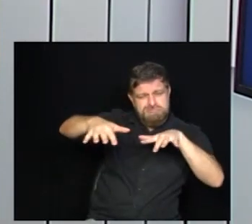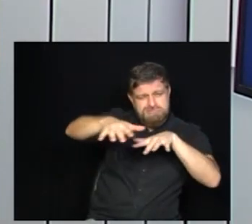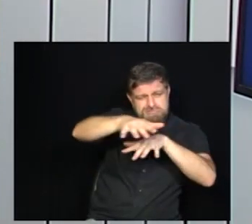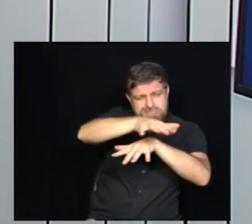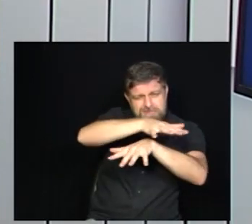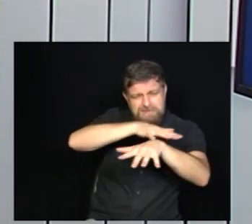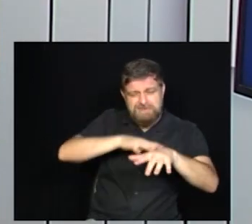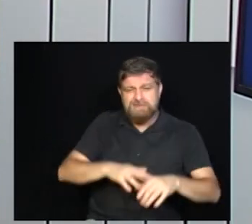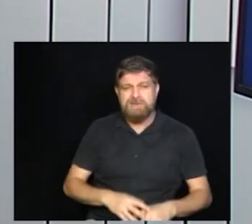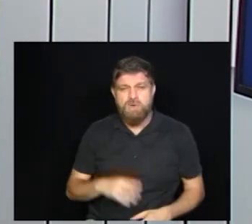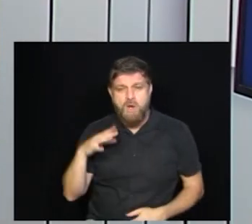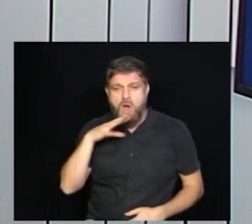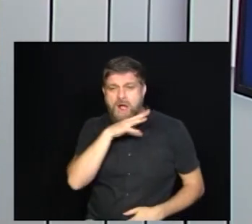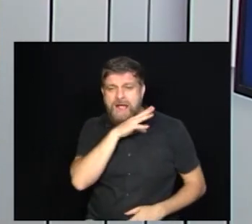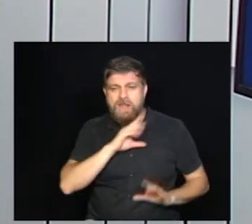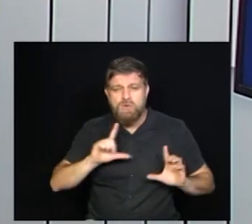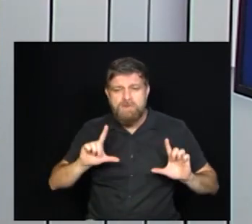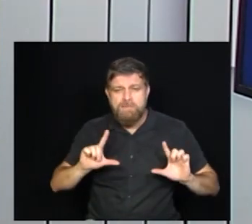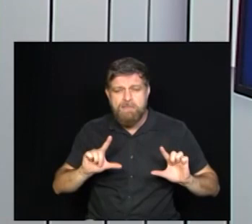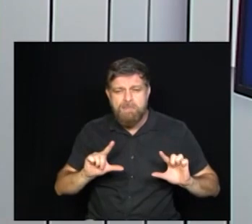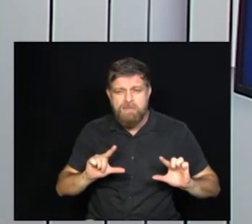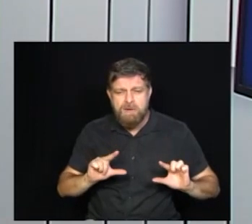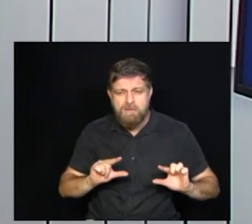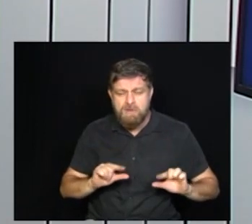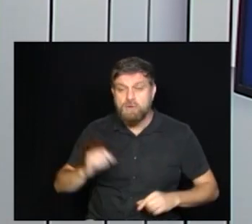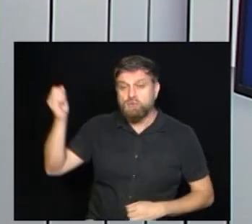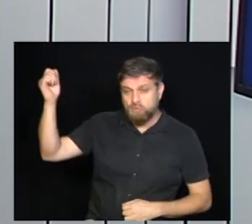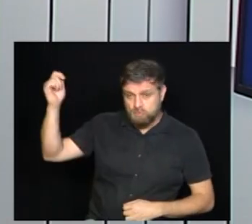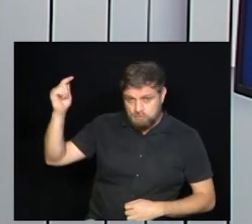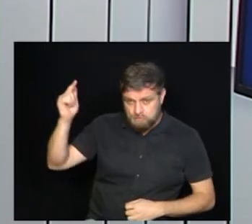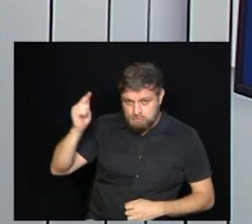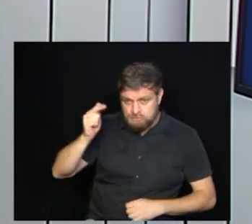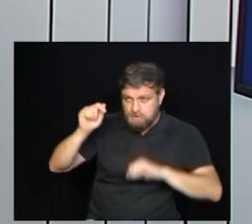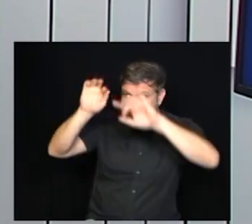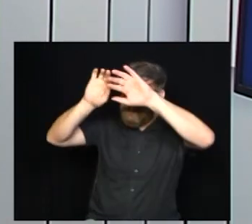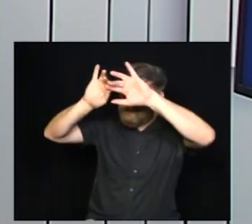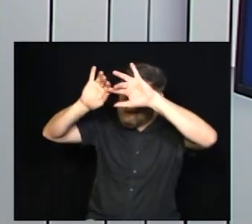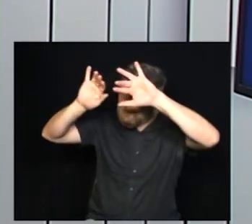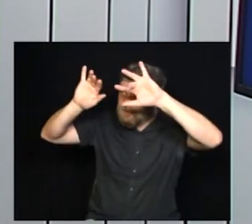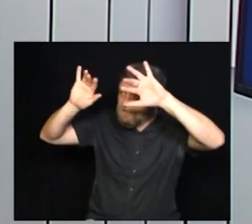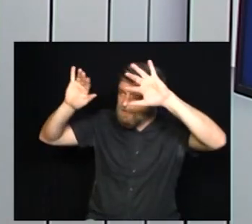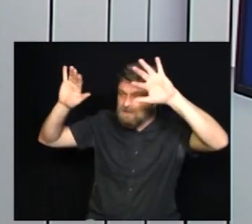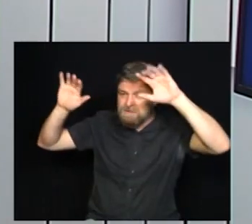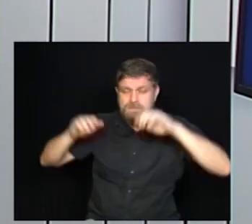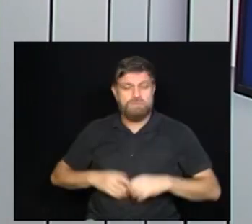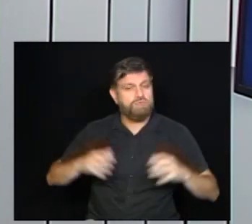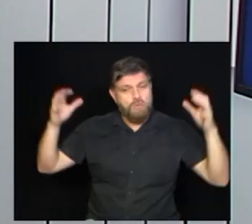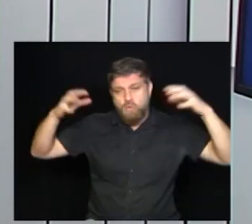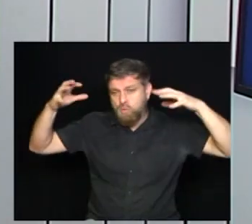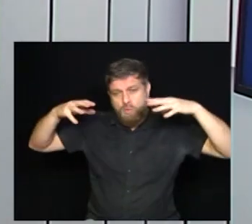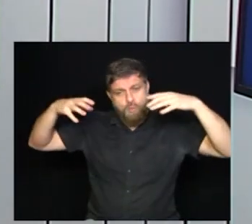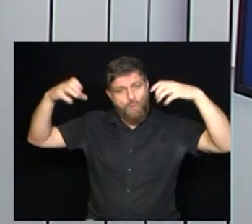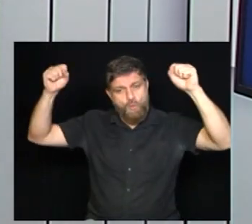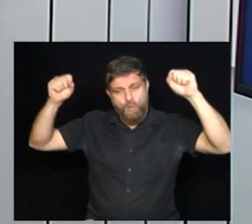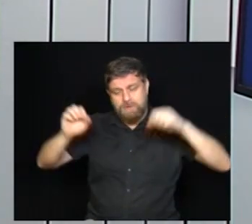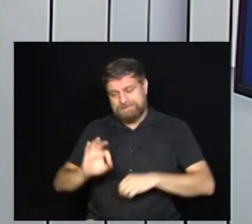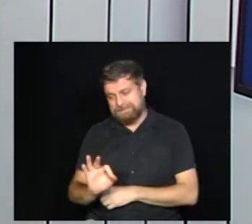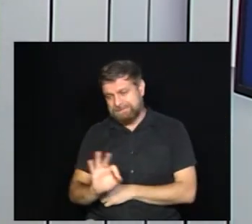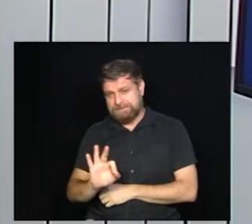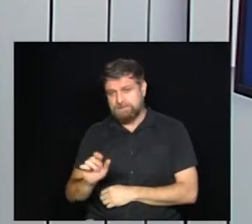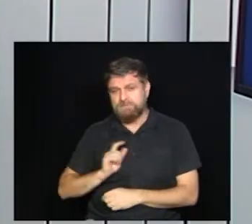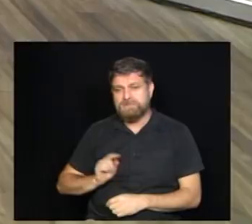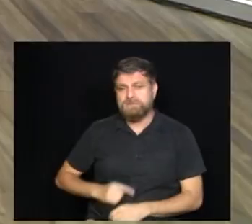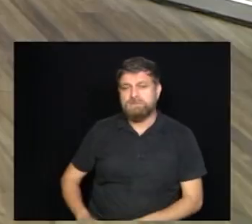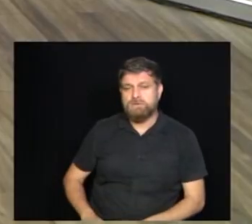este calorão. Então o sol, ele continua aparecendo entre nuvens, não deve chover, mas as temperaturas, olha